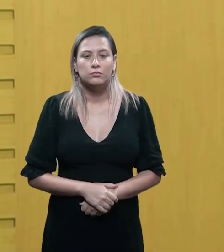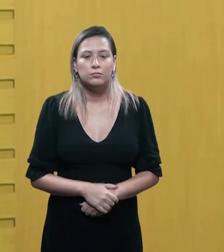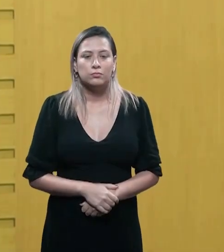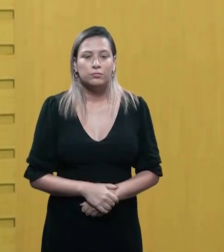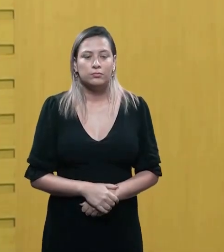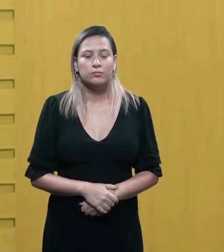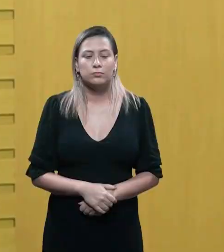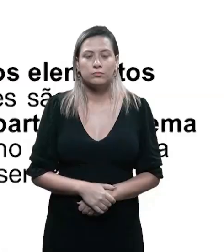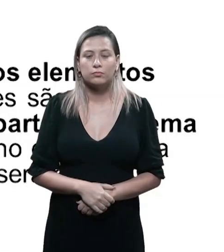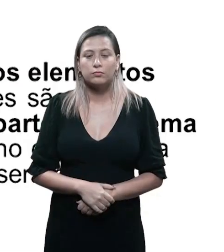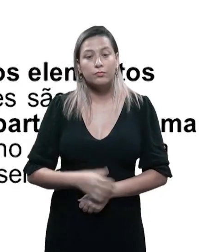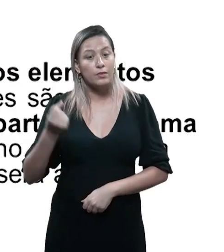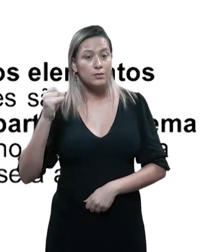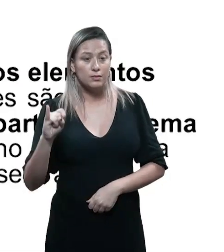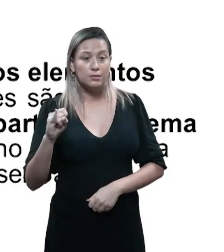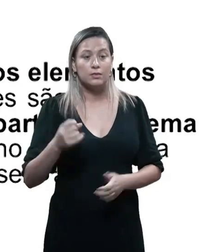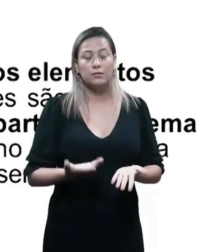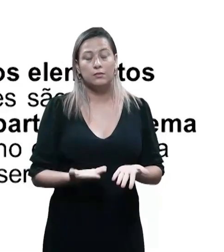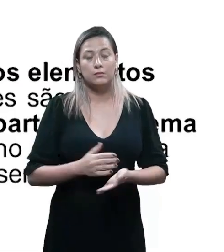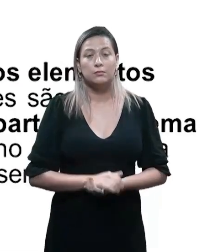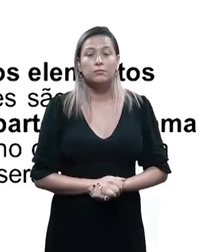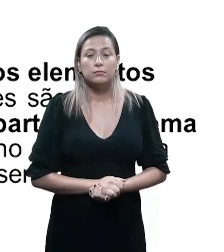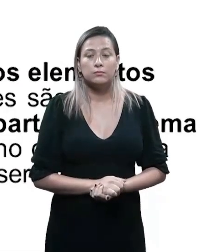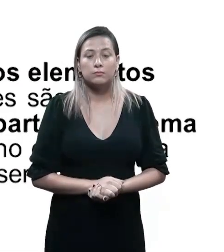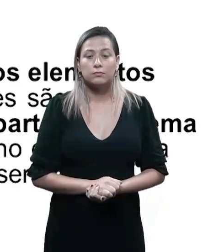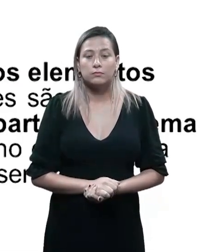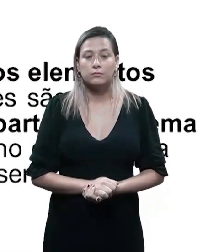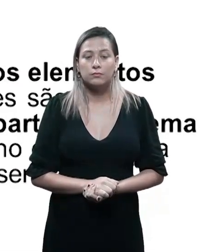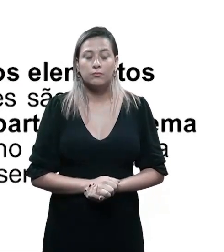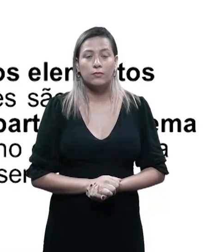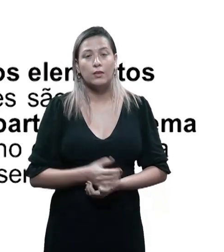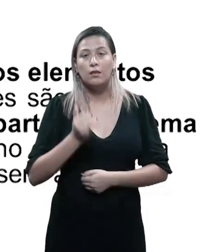mudar. Então, mas se o plano da forma